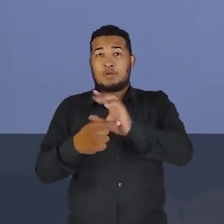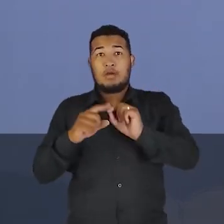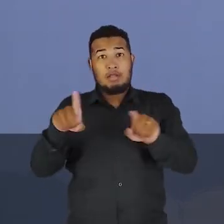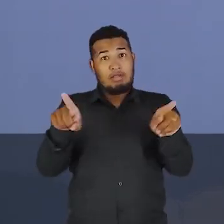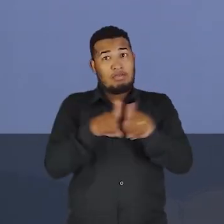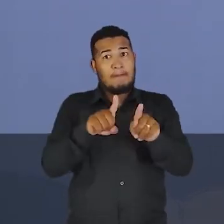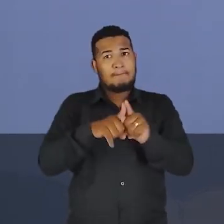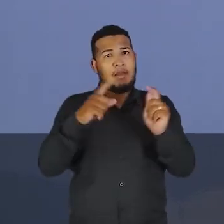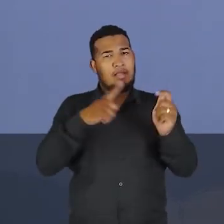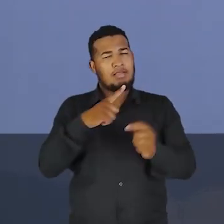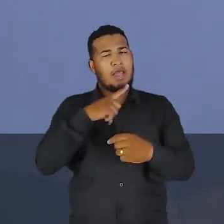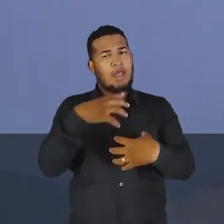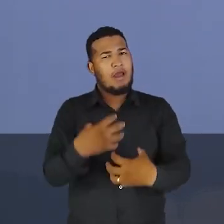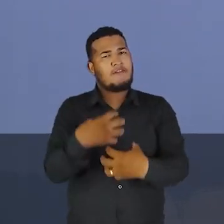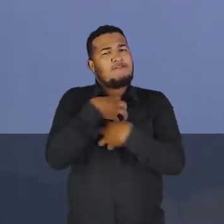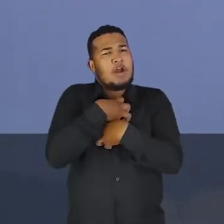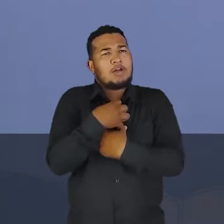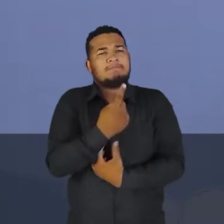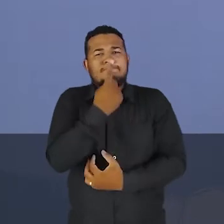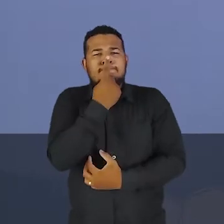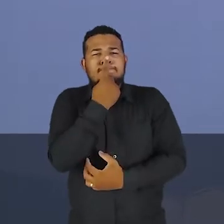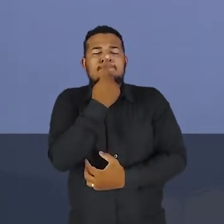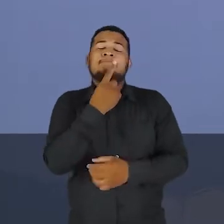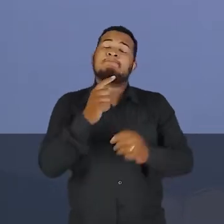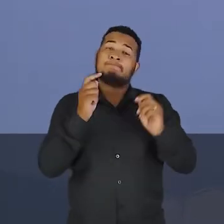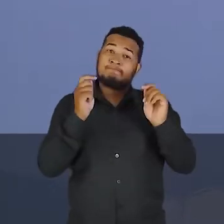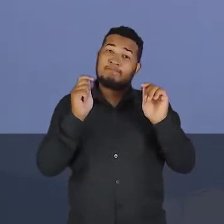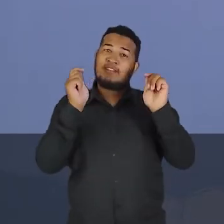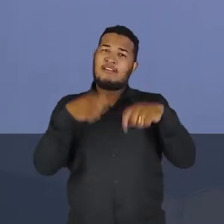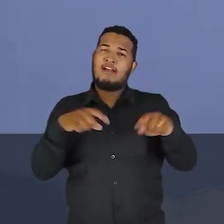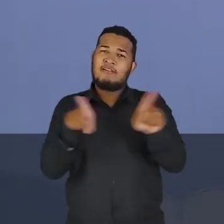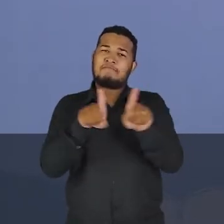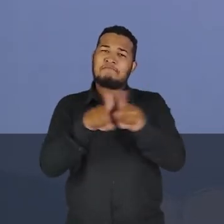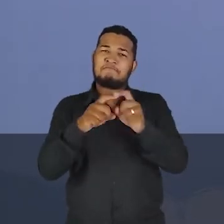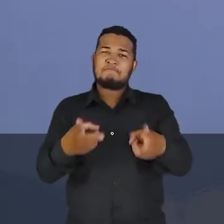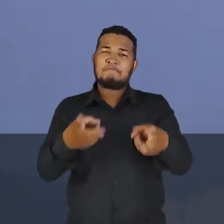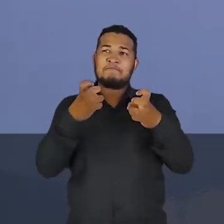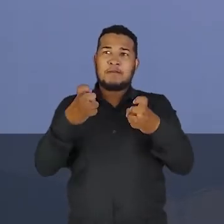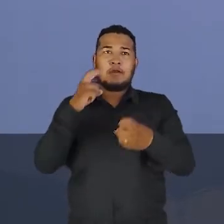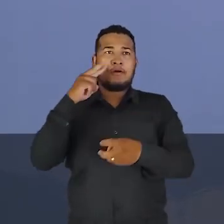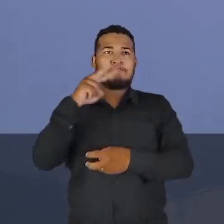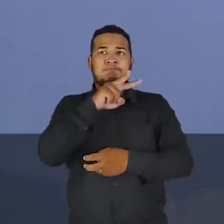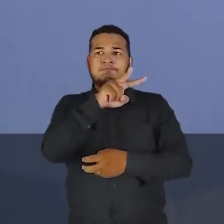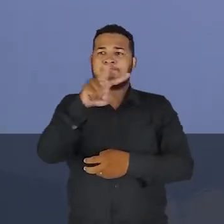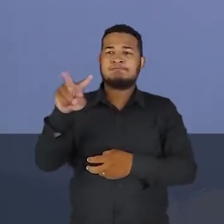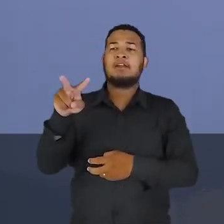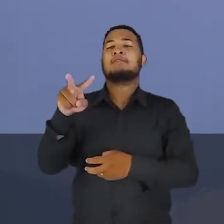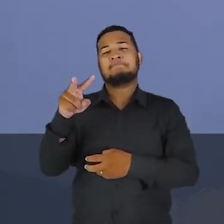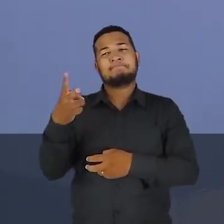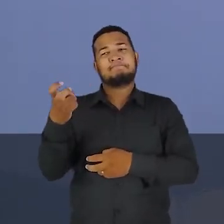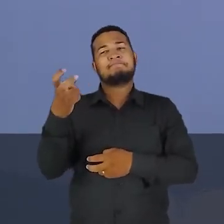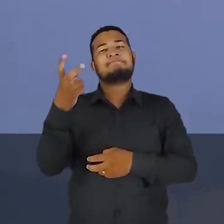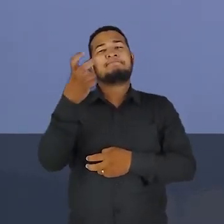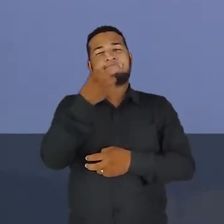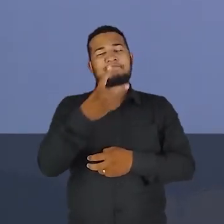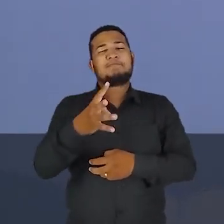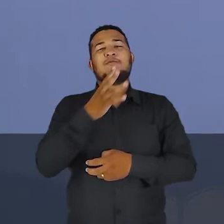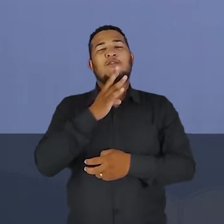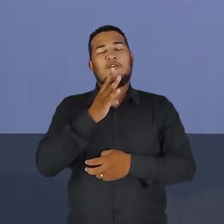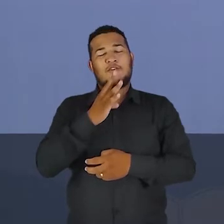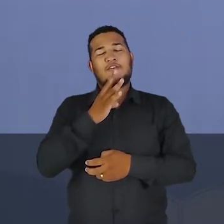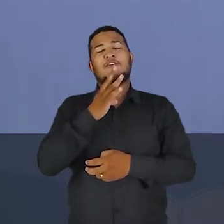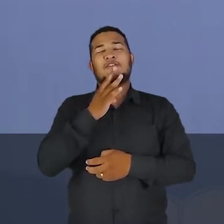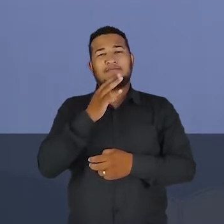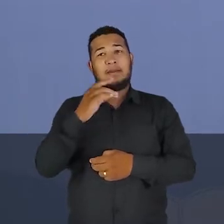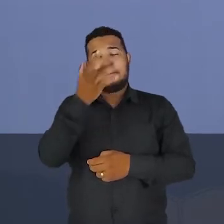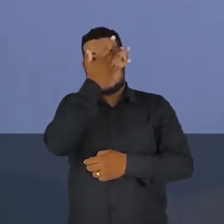envolve afetividade, a gente pode entender e perceber ao nosso redor, você com certeza conhece alguém